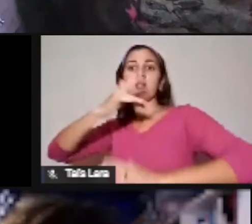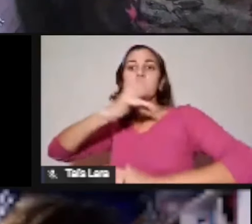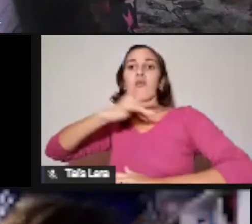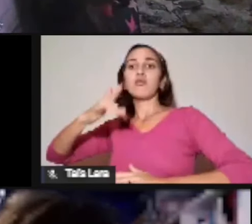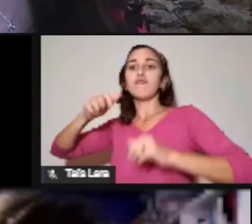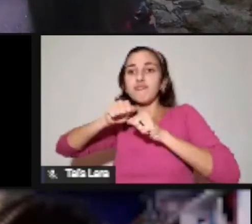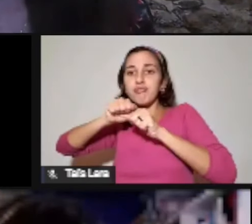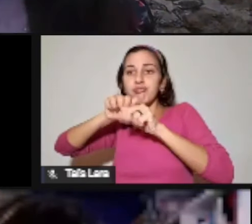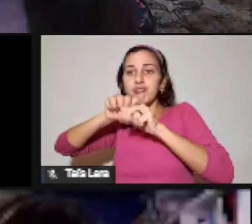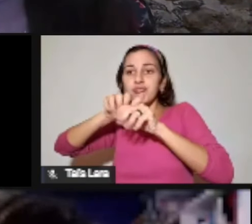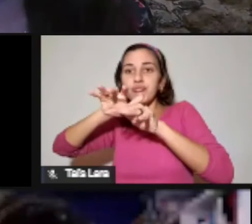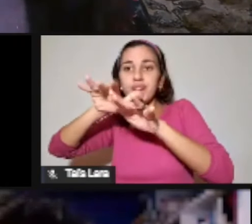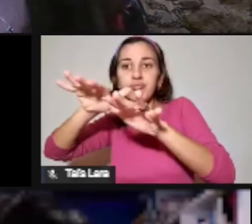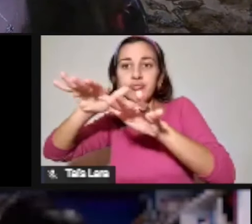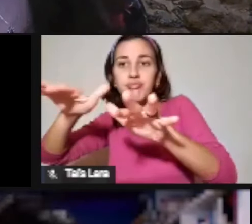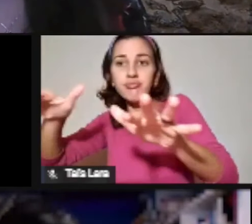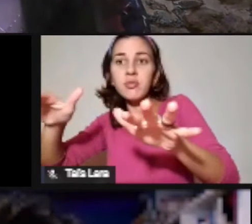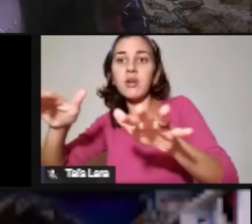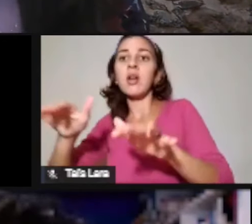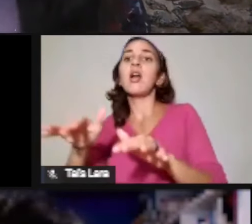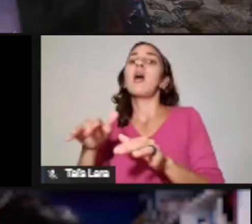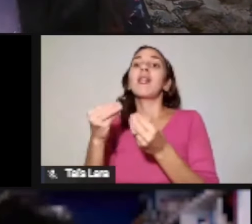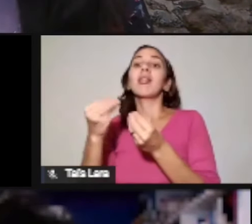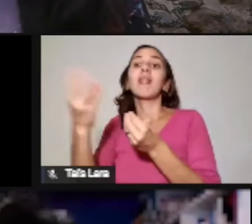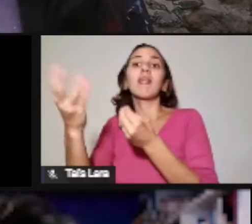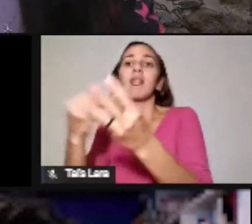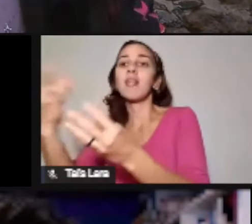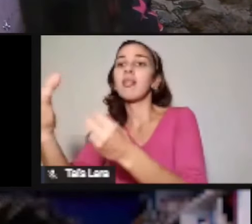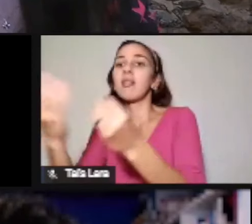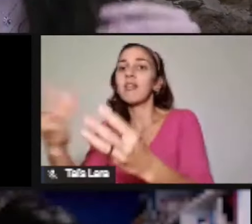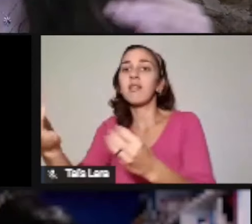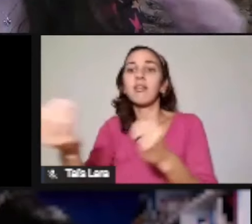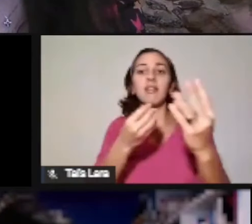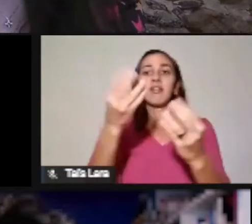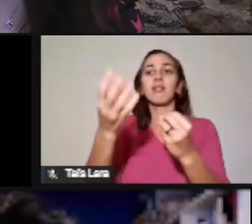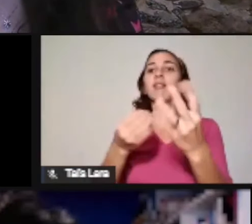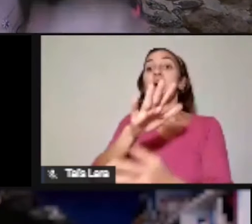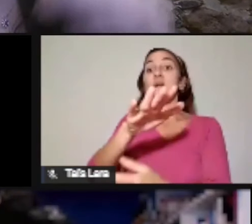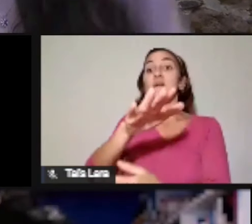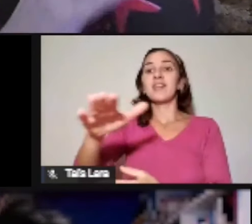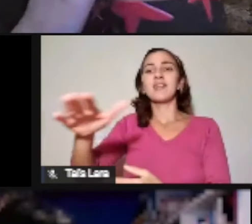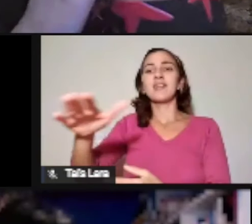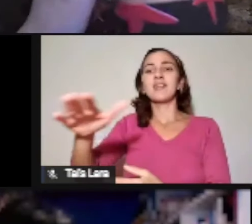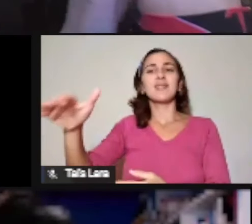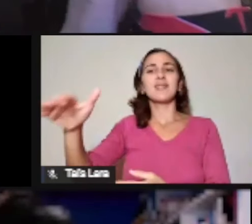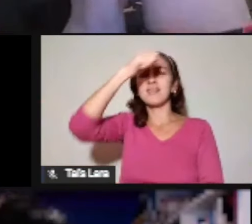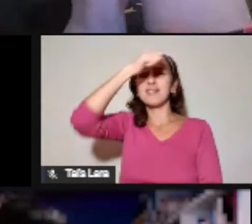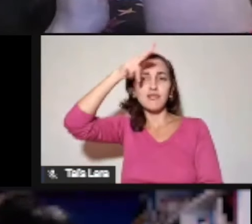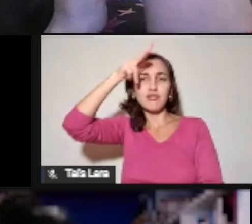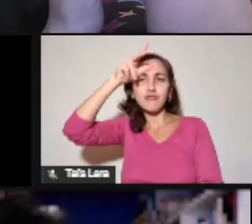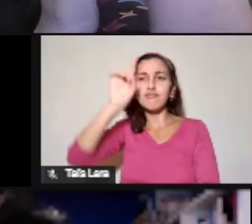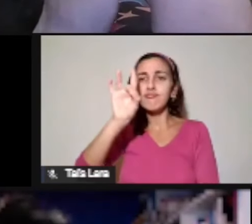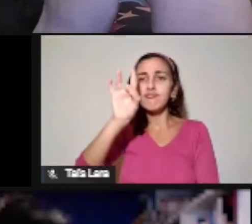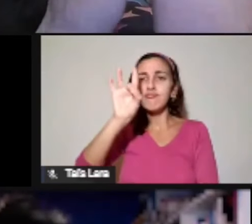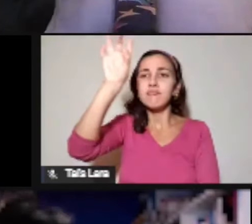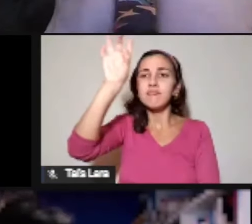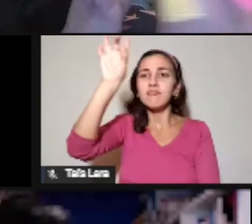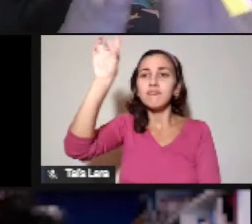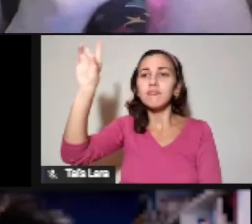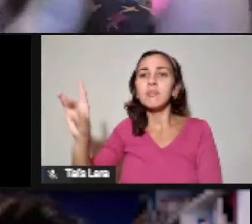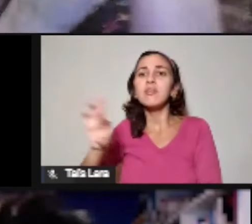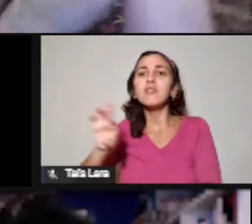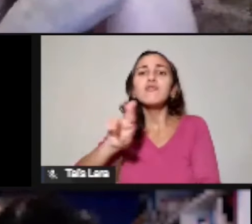algumas cidades são os conselheiros e conselheiras tutelares. Cada cidade está se mobilizando e os adultos estão usando